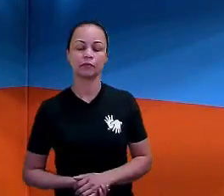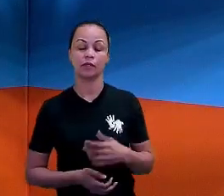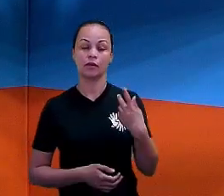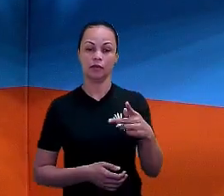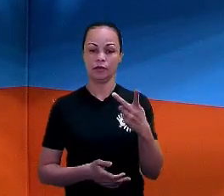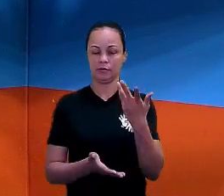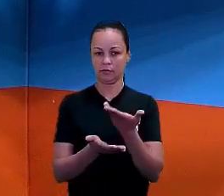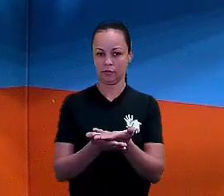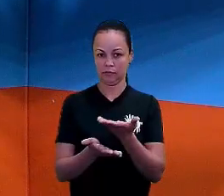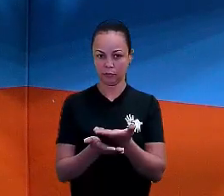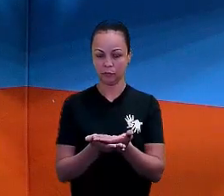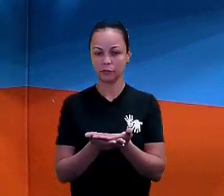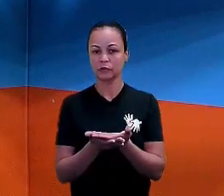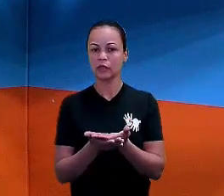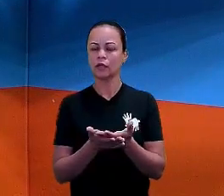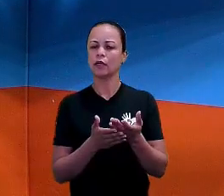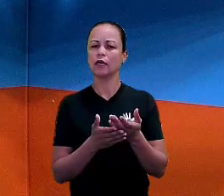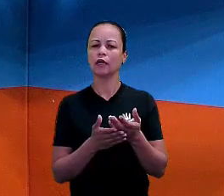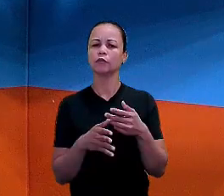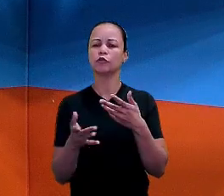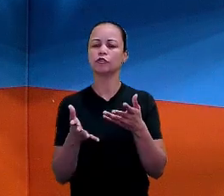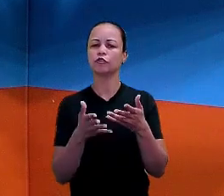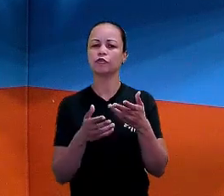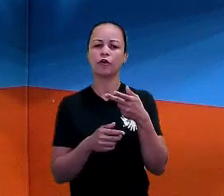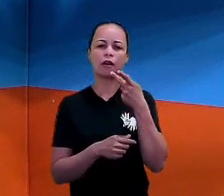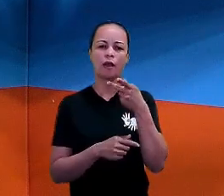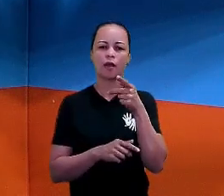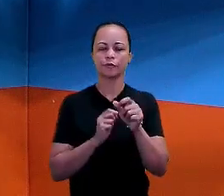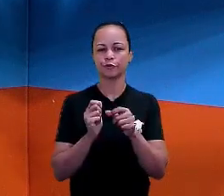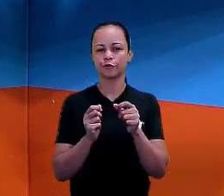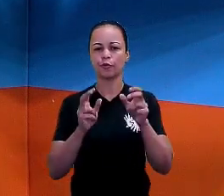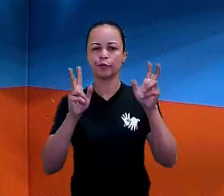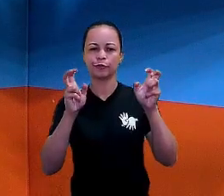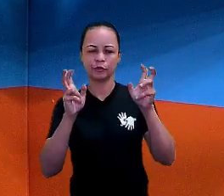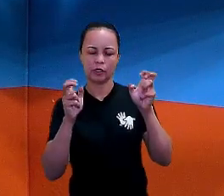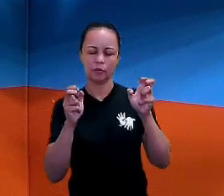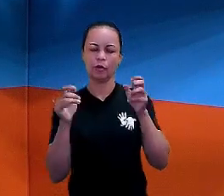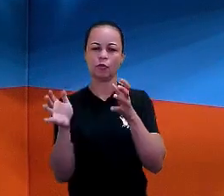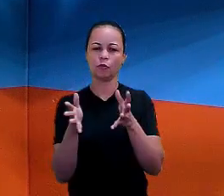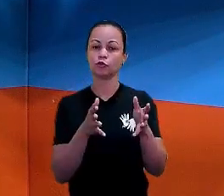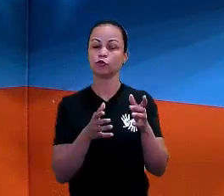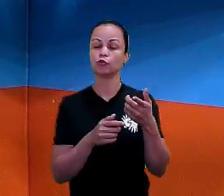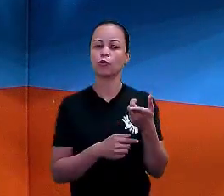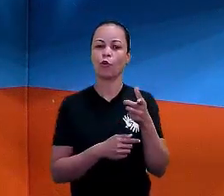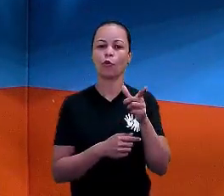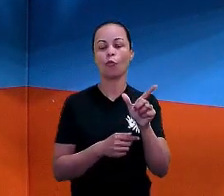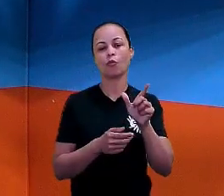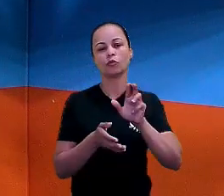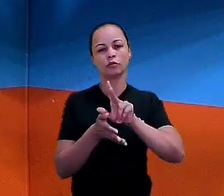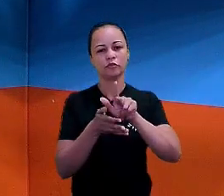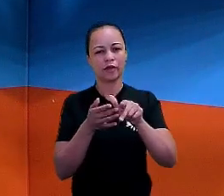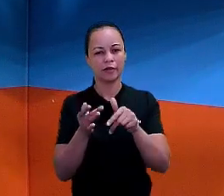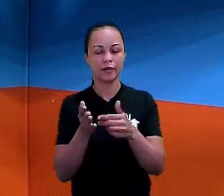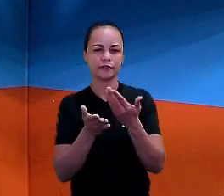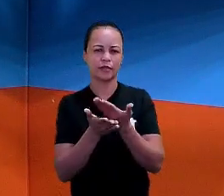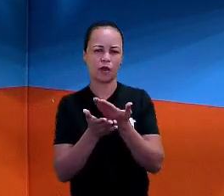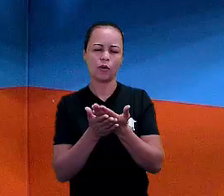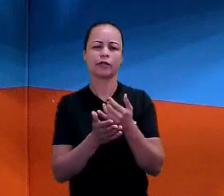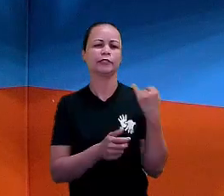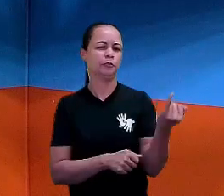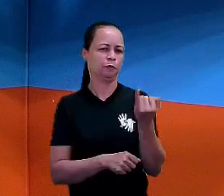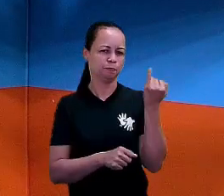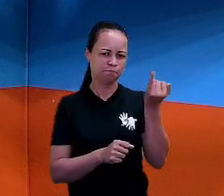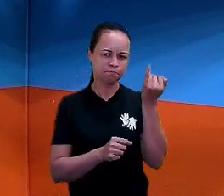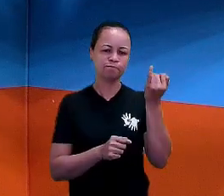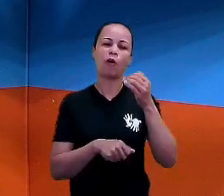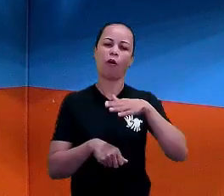aula de hoje, iremos tratar sobre um assunto, como todas as outras aulas, de extrema importância, de extrema